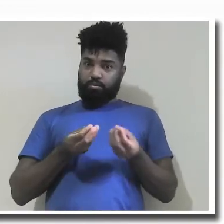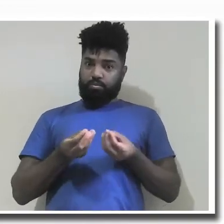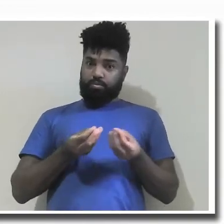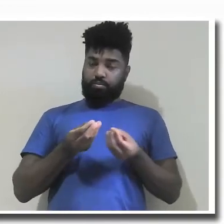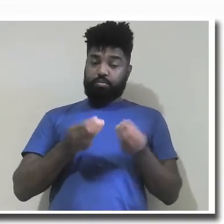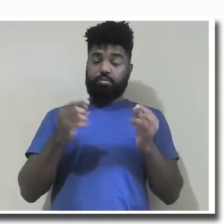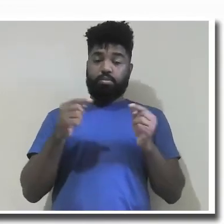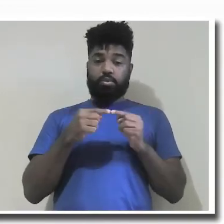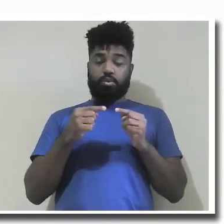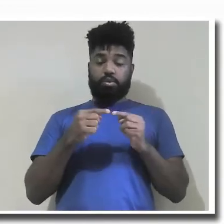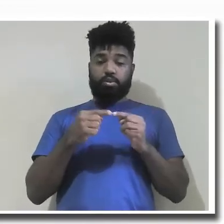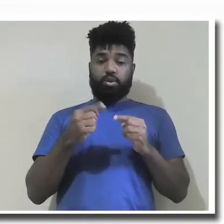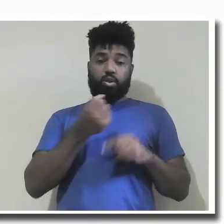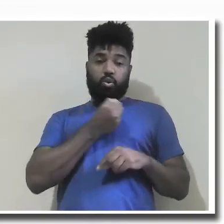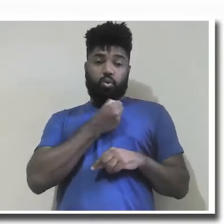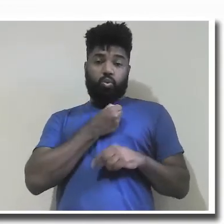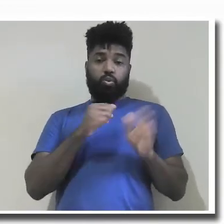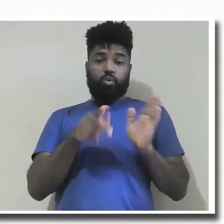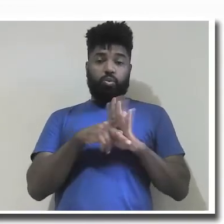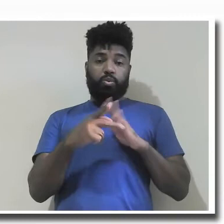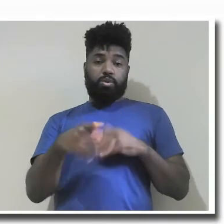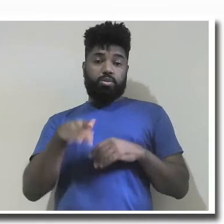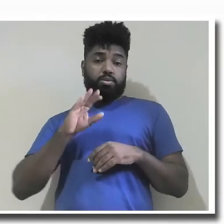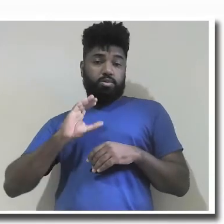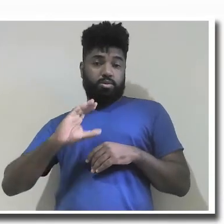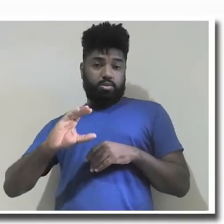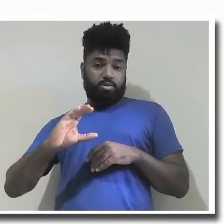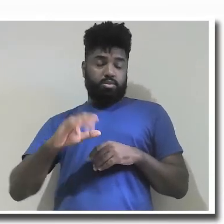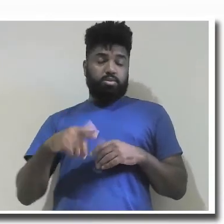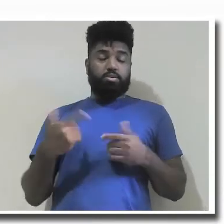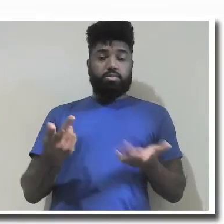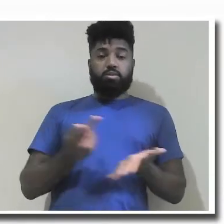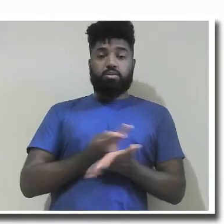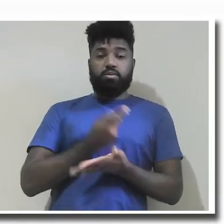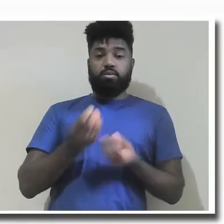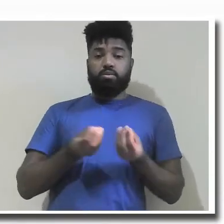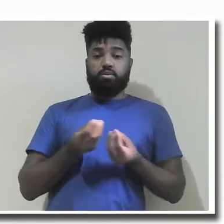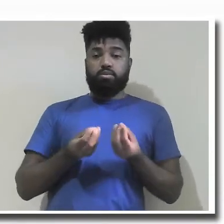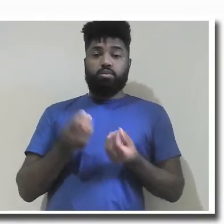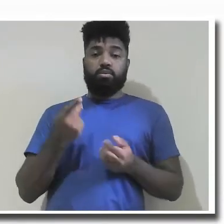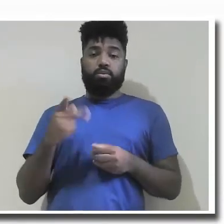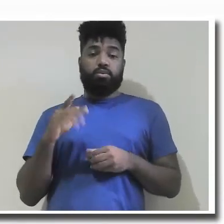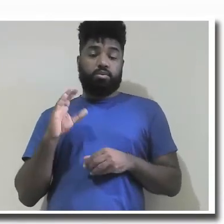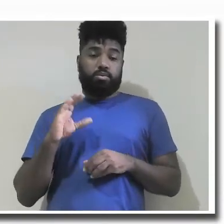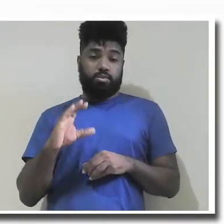igual a um valor C, isso ocorre se e somente se